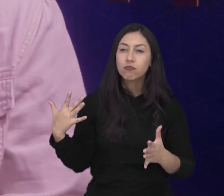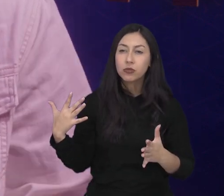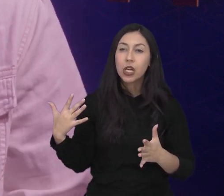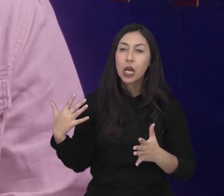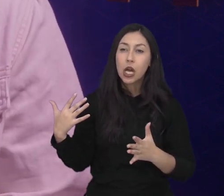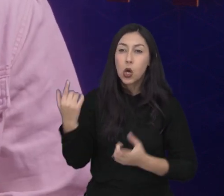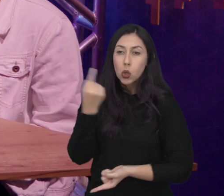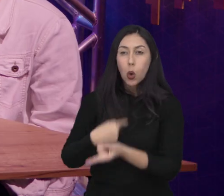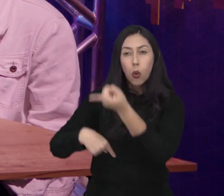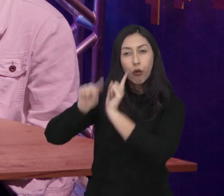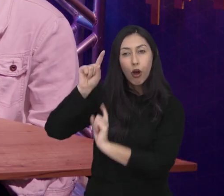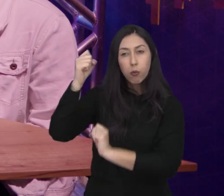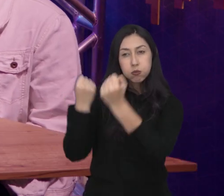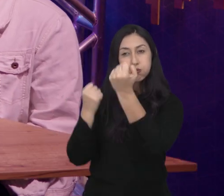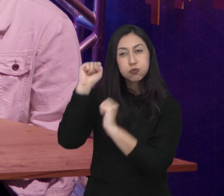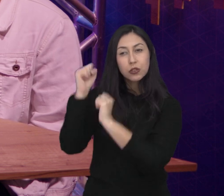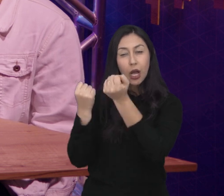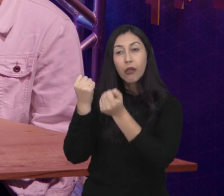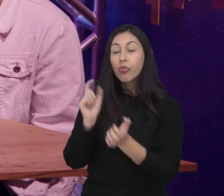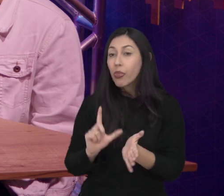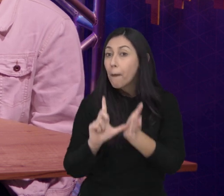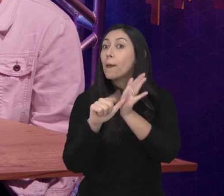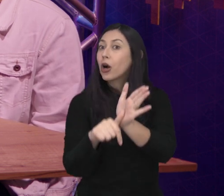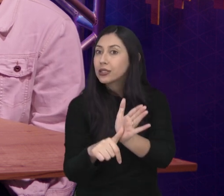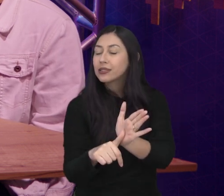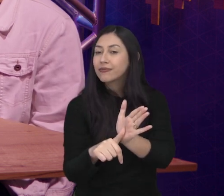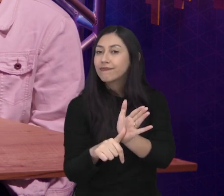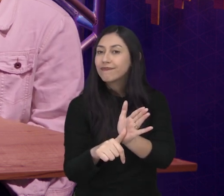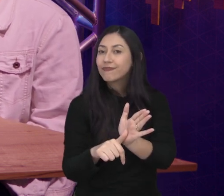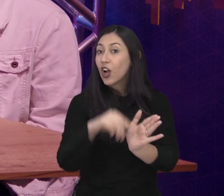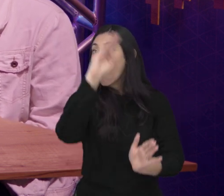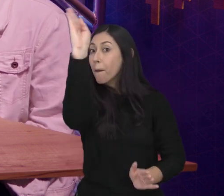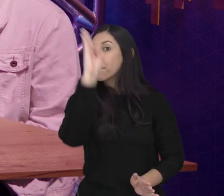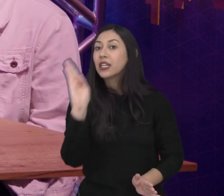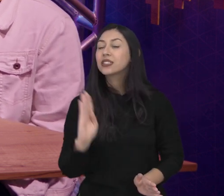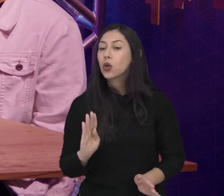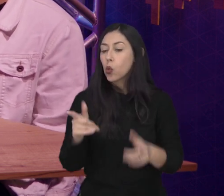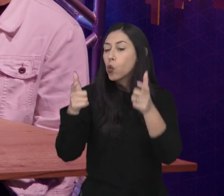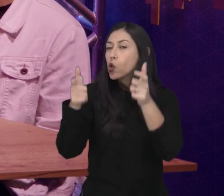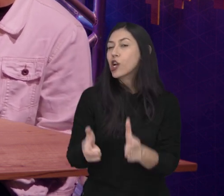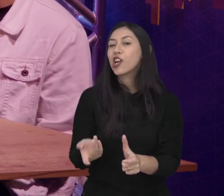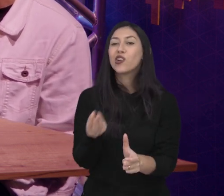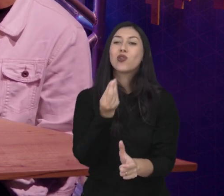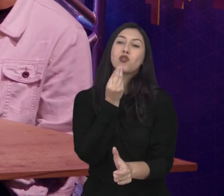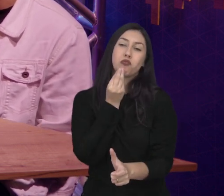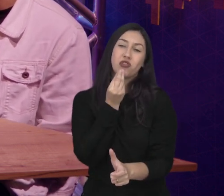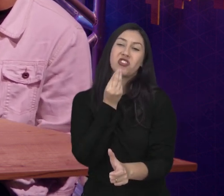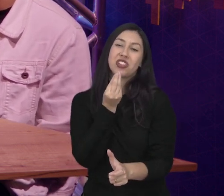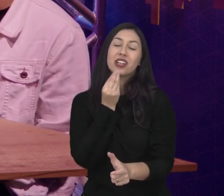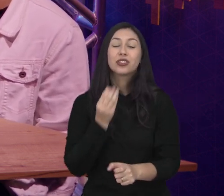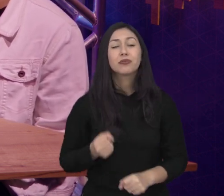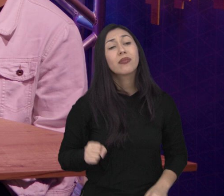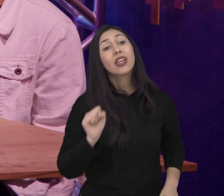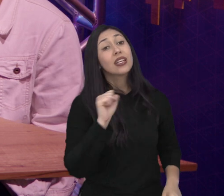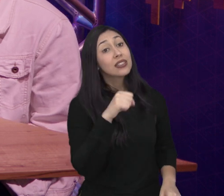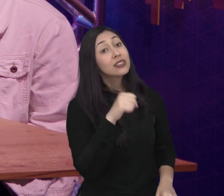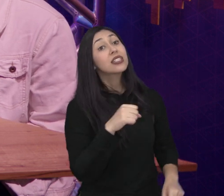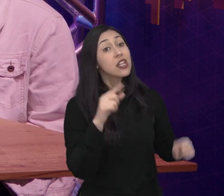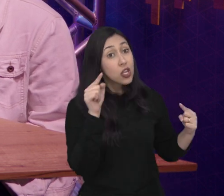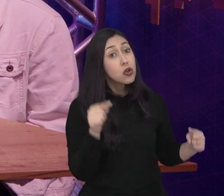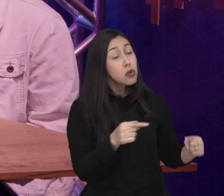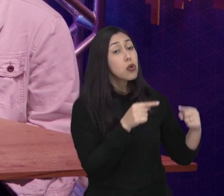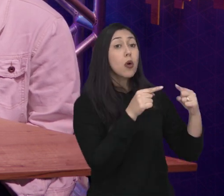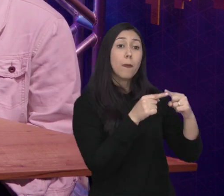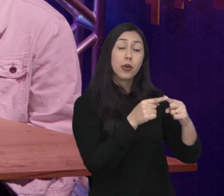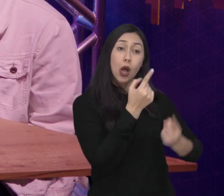Revolução Industrial e tal. Então assim, o Brasil era realmente uma terra de oportunidades. E realmente tem muito a ver com